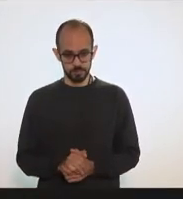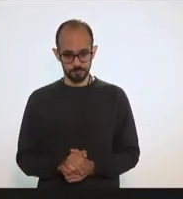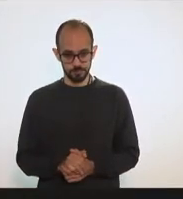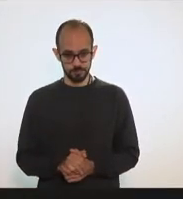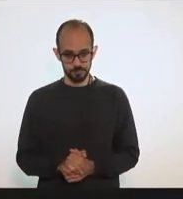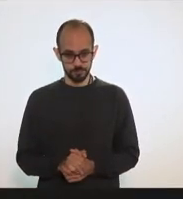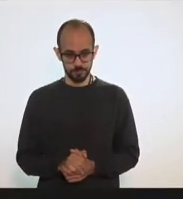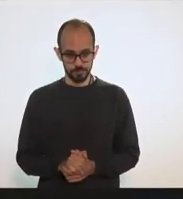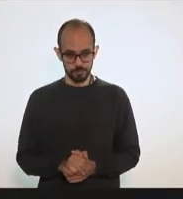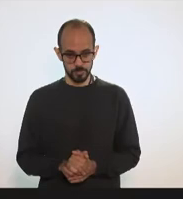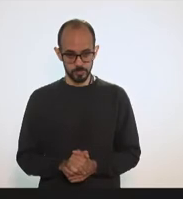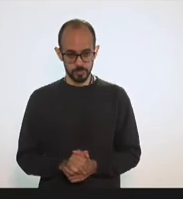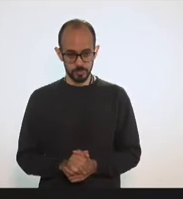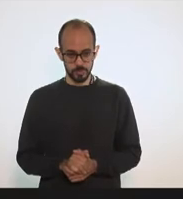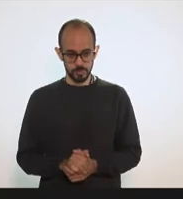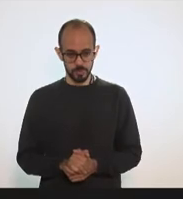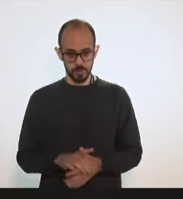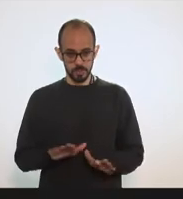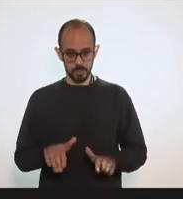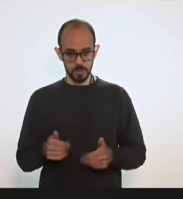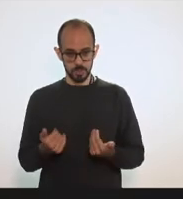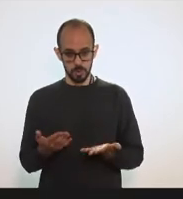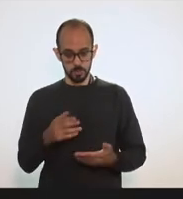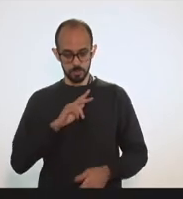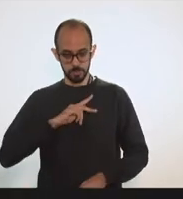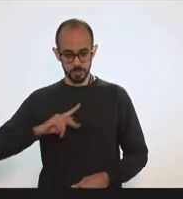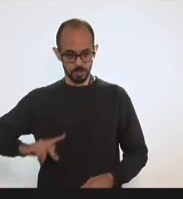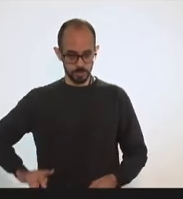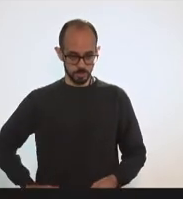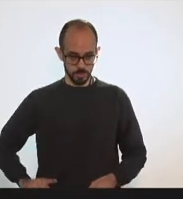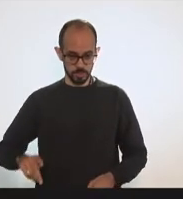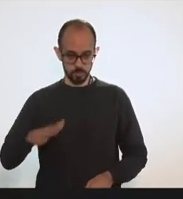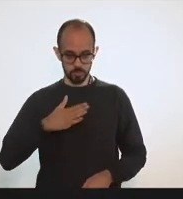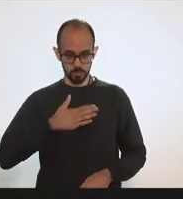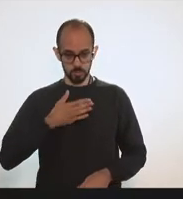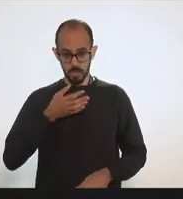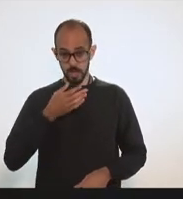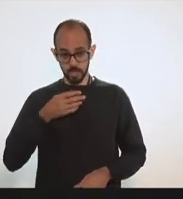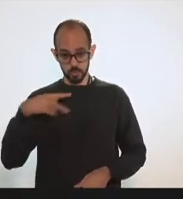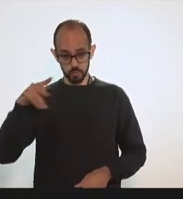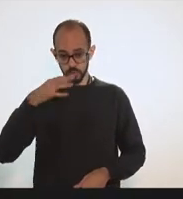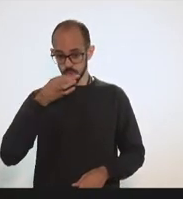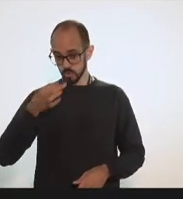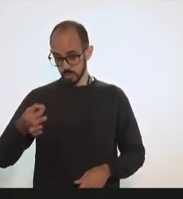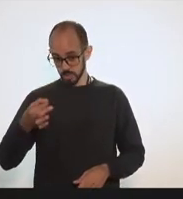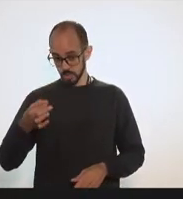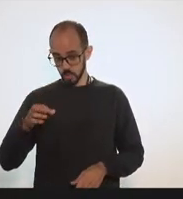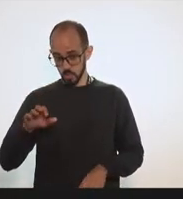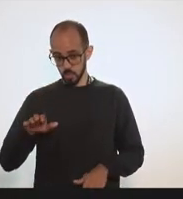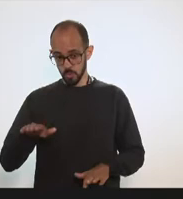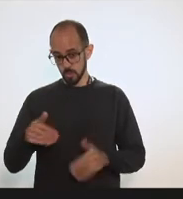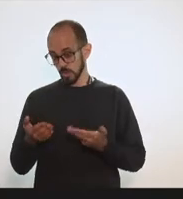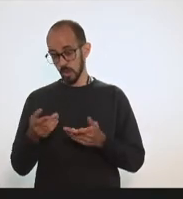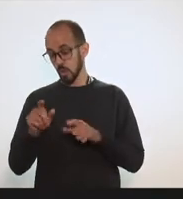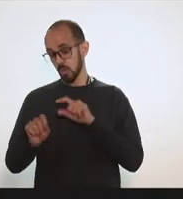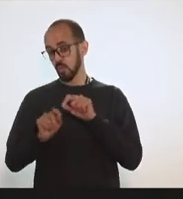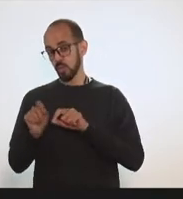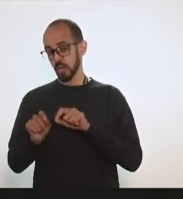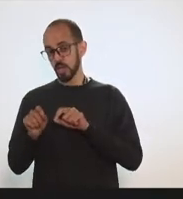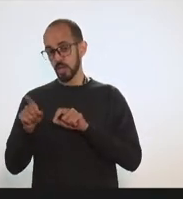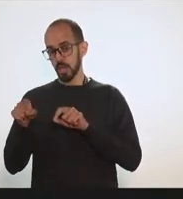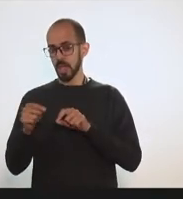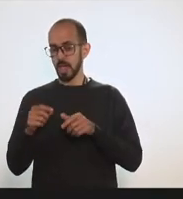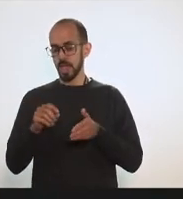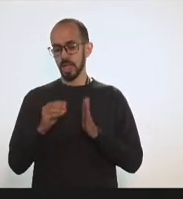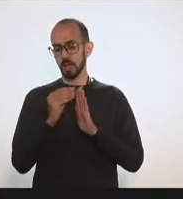Presidente, concordo com Vossa Excelência. A sugestão de Vossa Excelência, então, é encaminhar em que